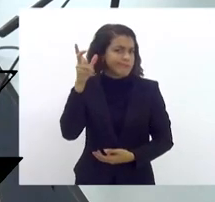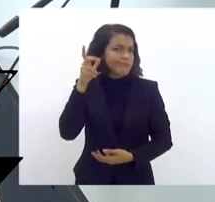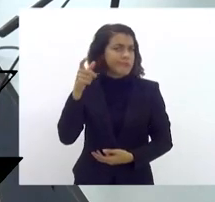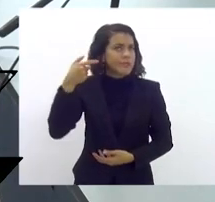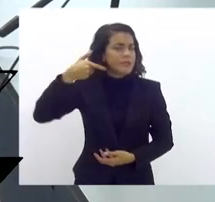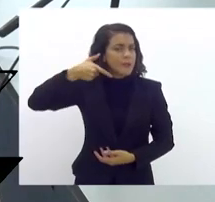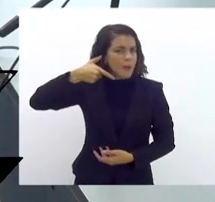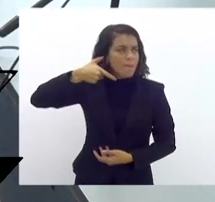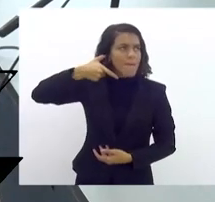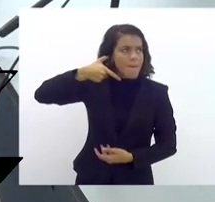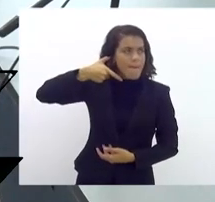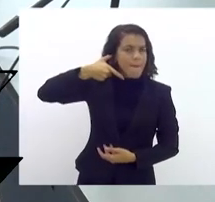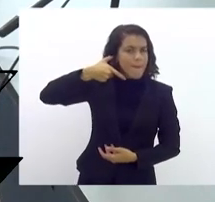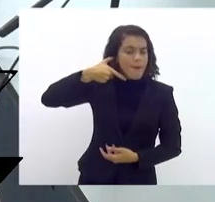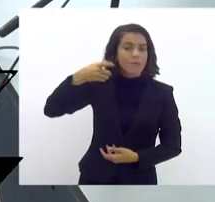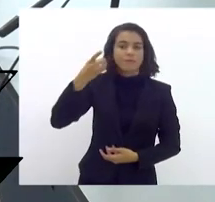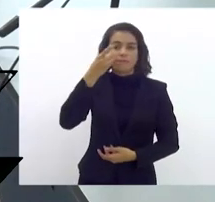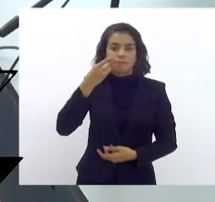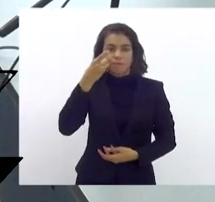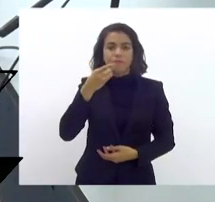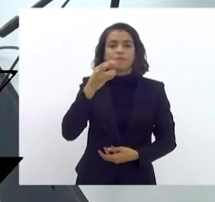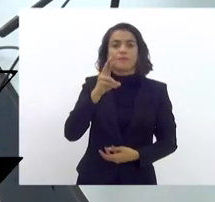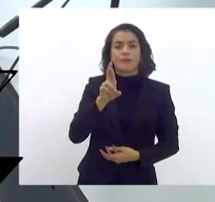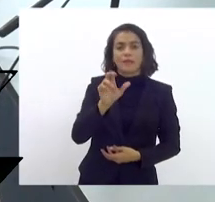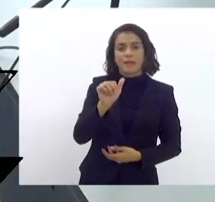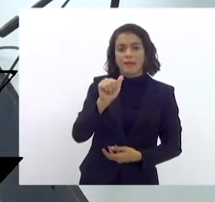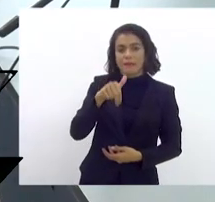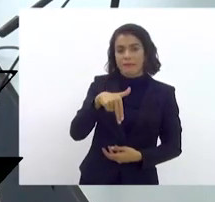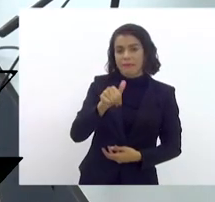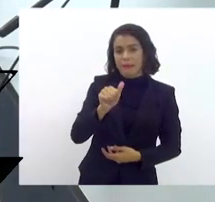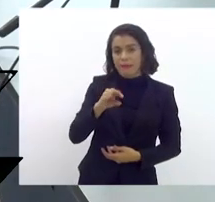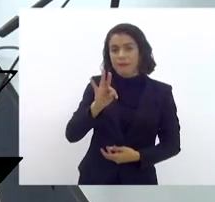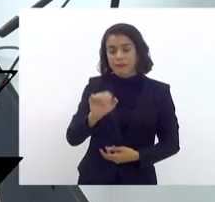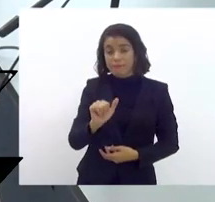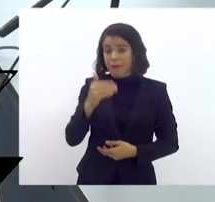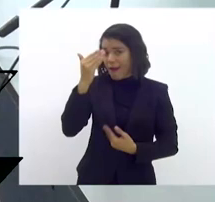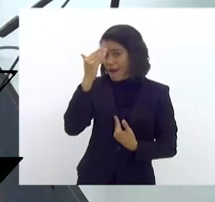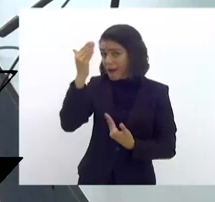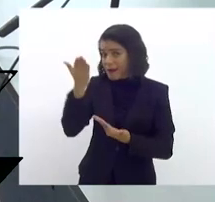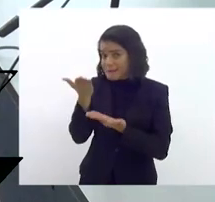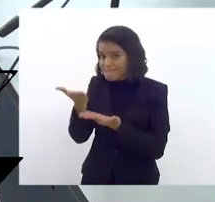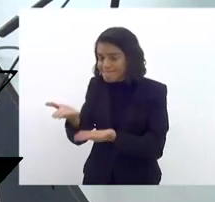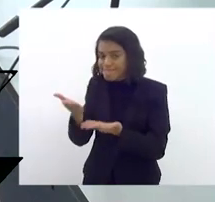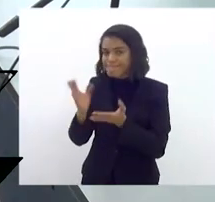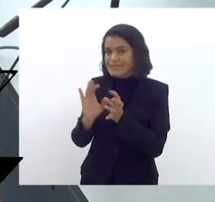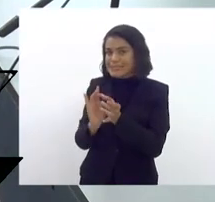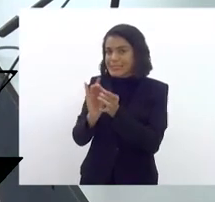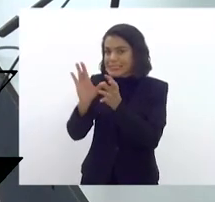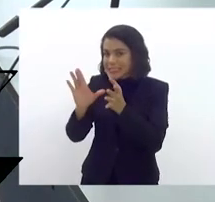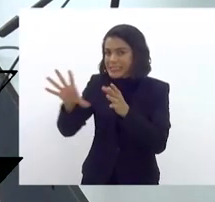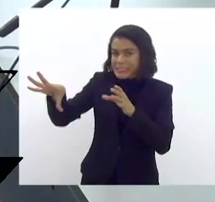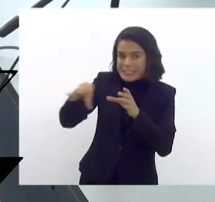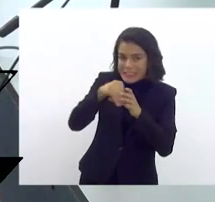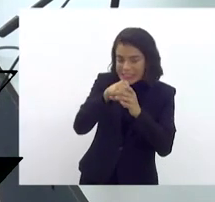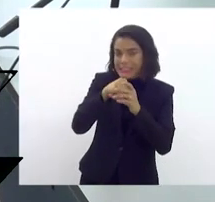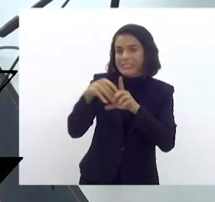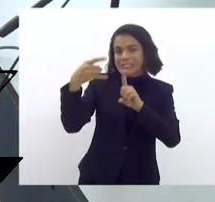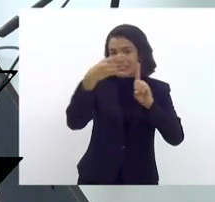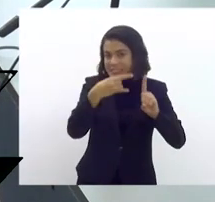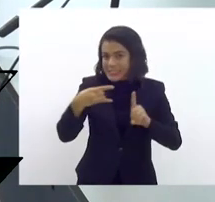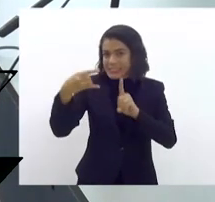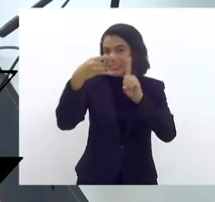acontecendo deputada Renata Souza Agradeço também a senhora por ter permitido que eu participe online